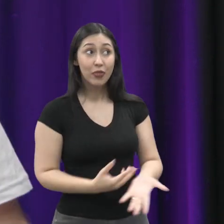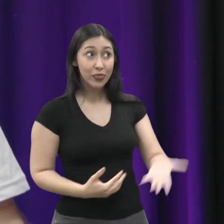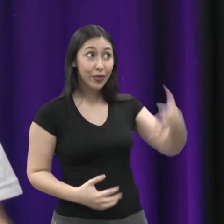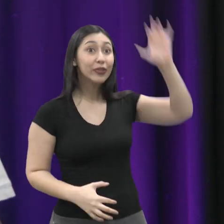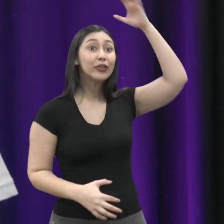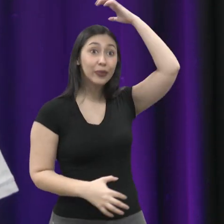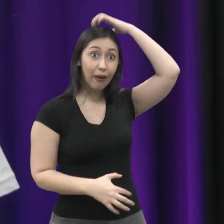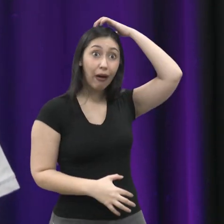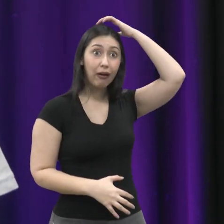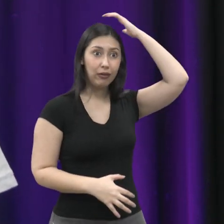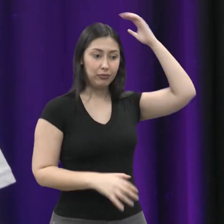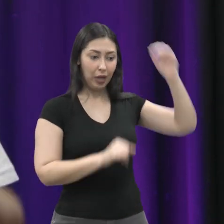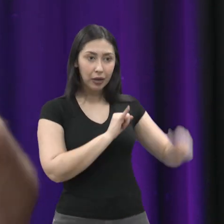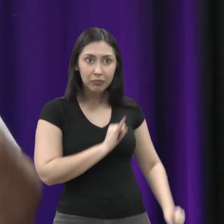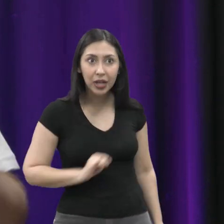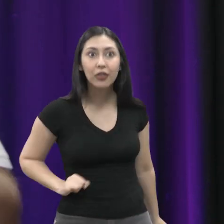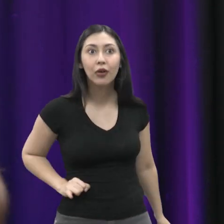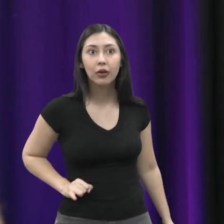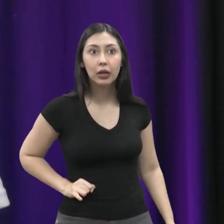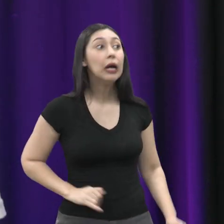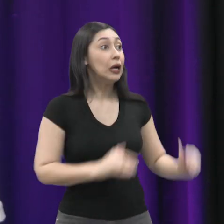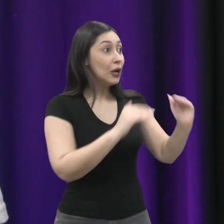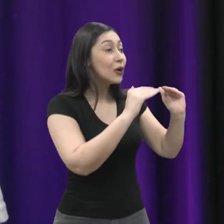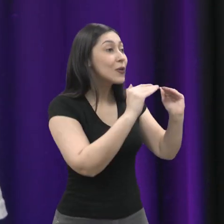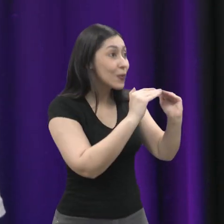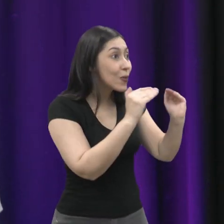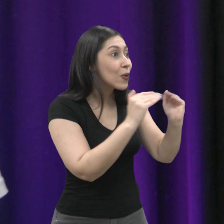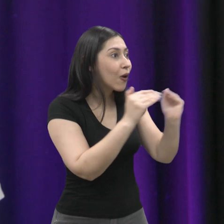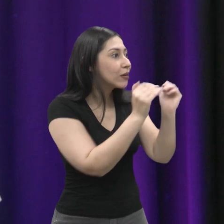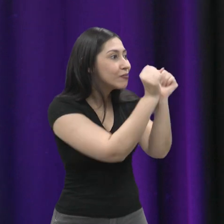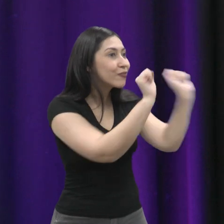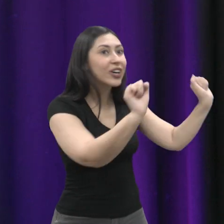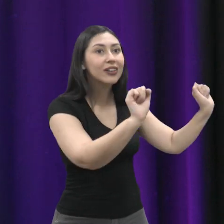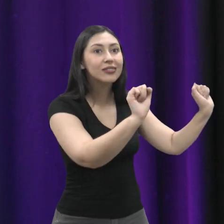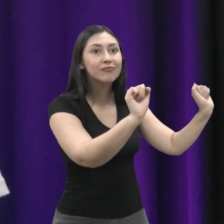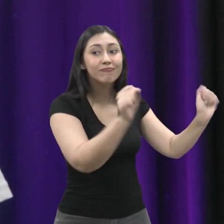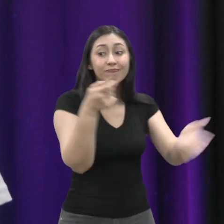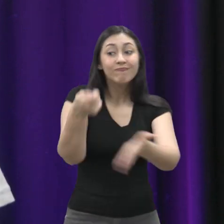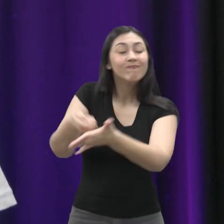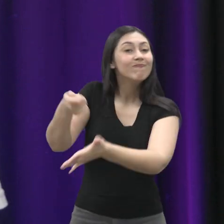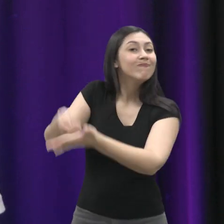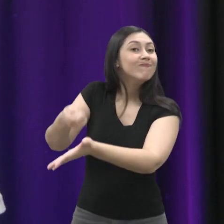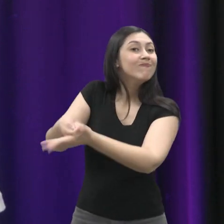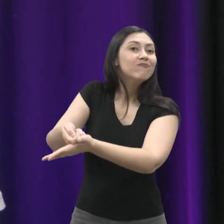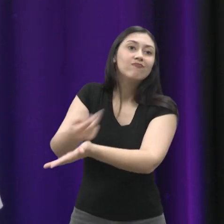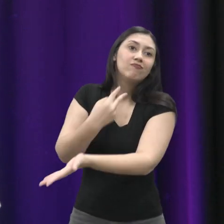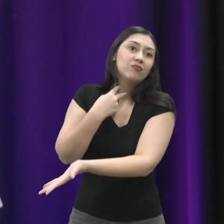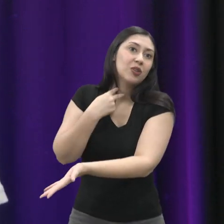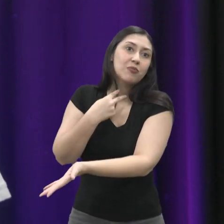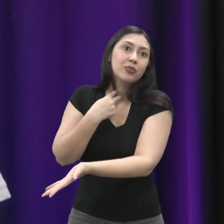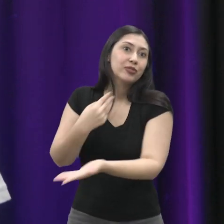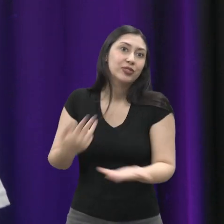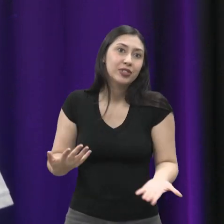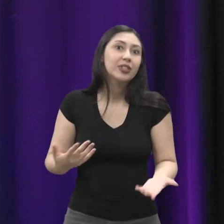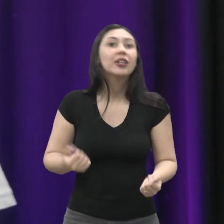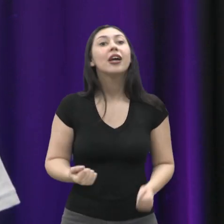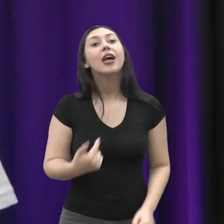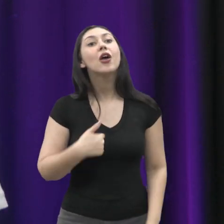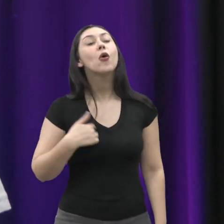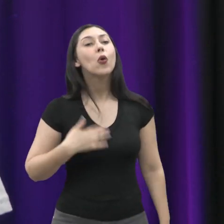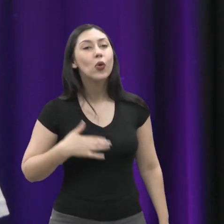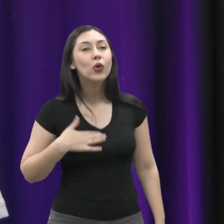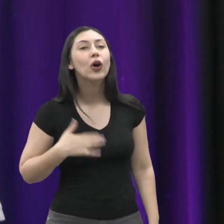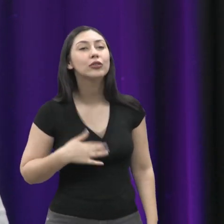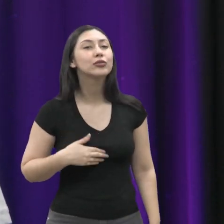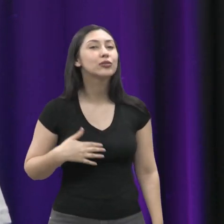no Brasil sem escravidão, por mais que ele fosse a favor de uma abolição, ele não podia impor isso. Então, tem até